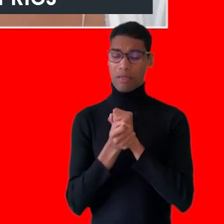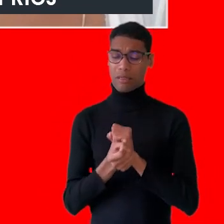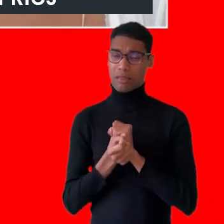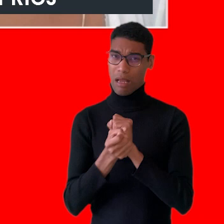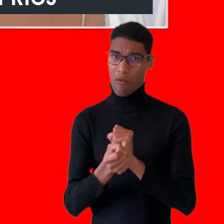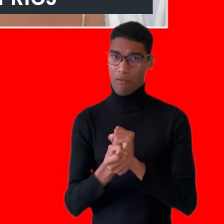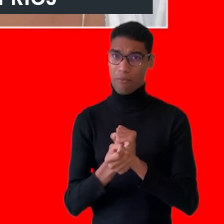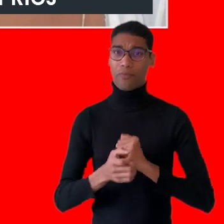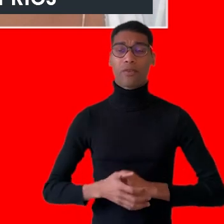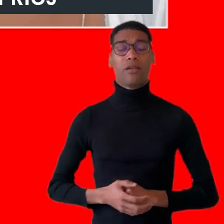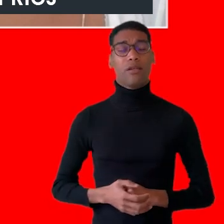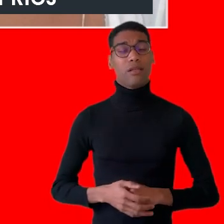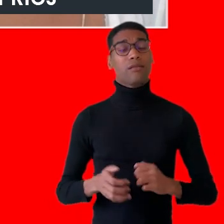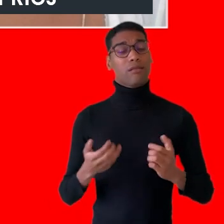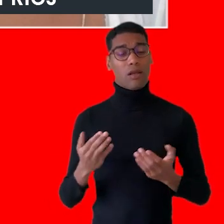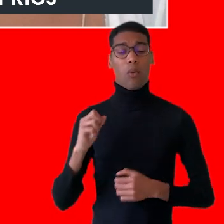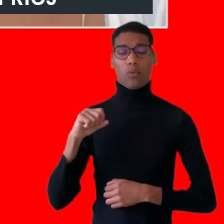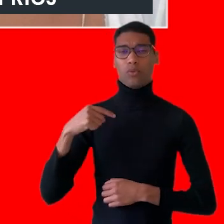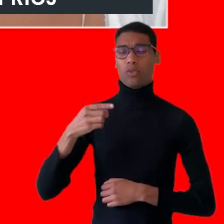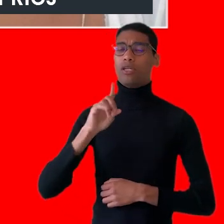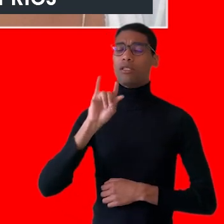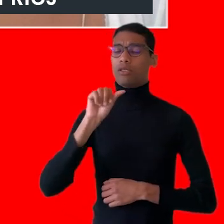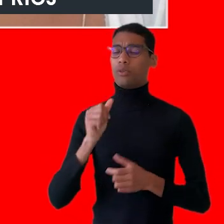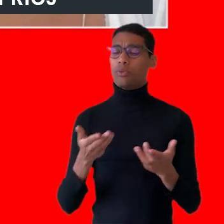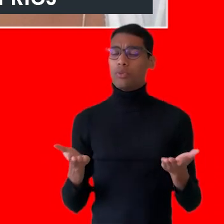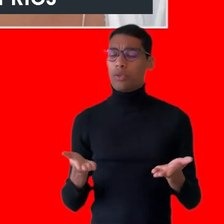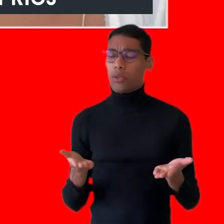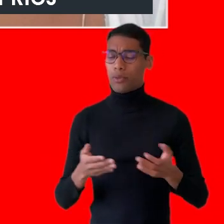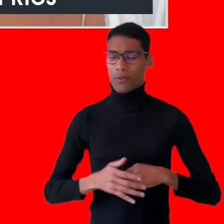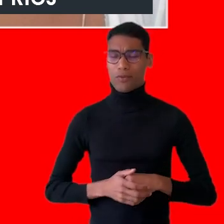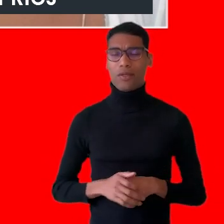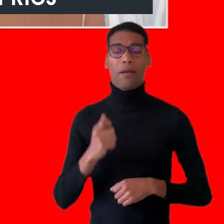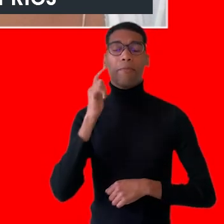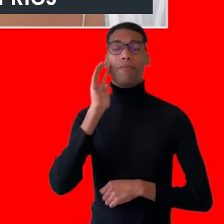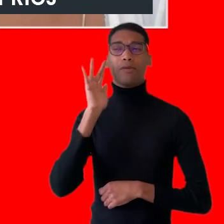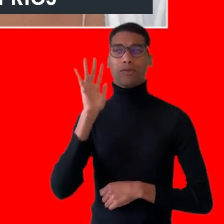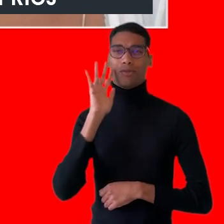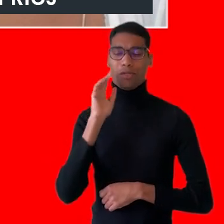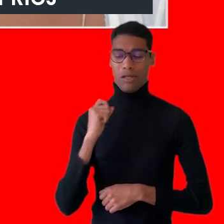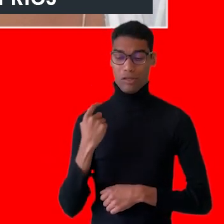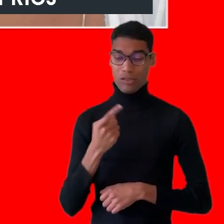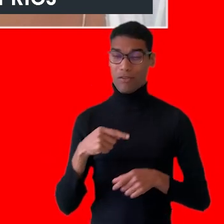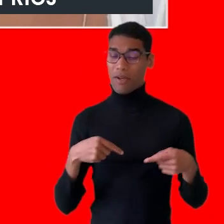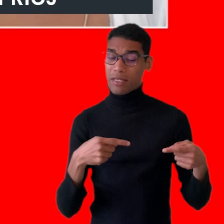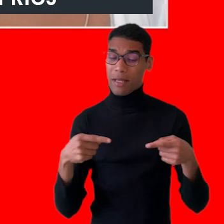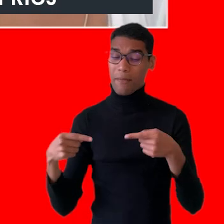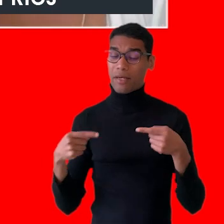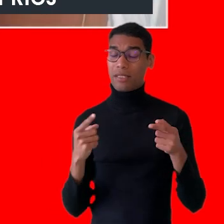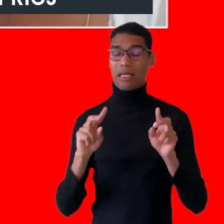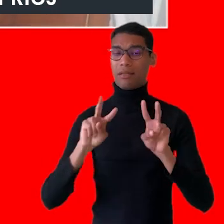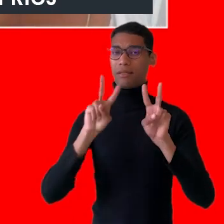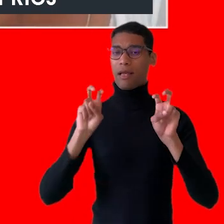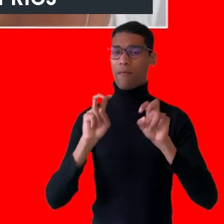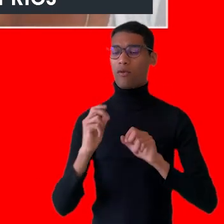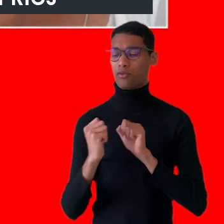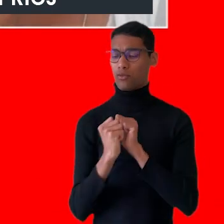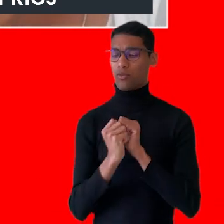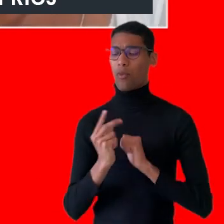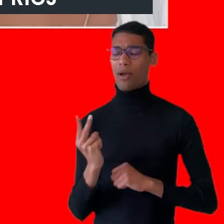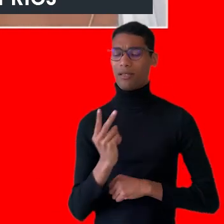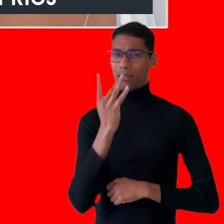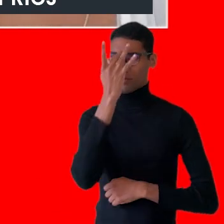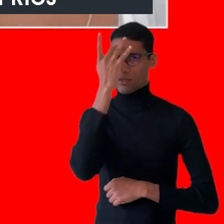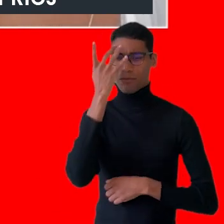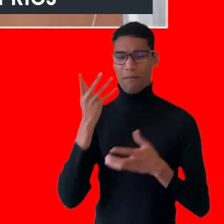né? Então, para mim, o dia seguinte é hoje. Imagine o quanto que a gente vai debater o tema hoje com essas duas feras